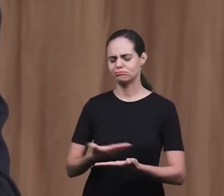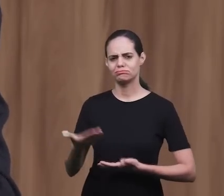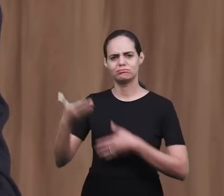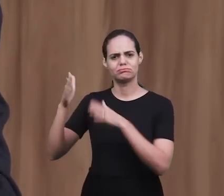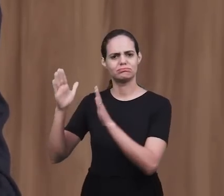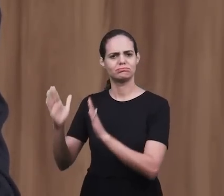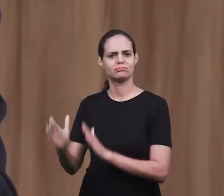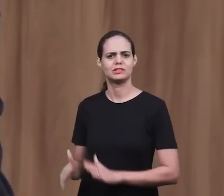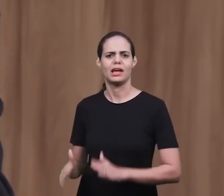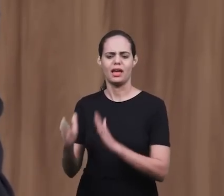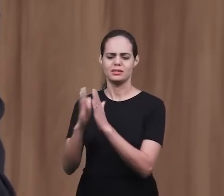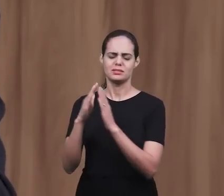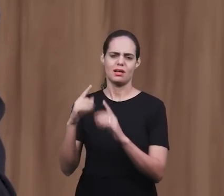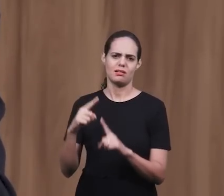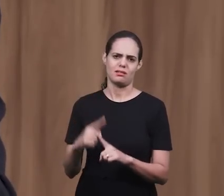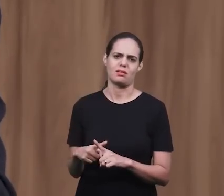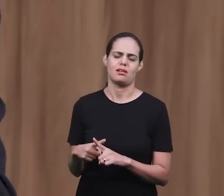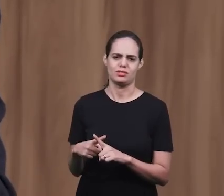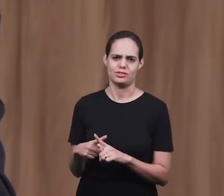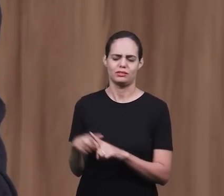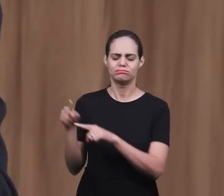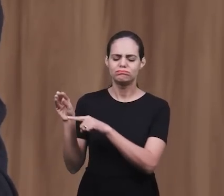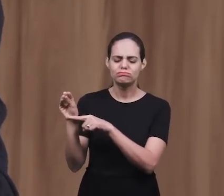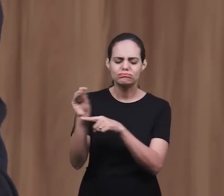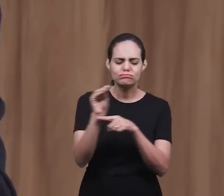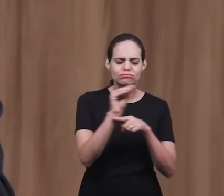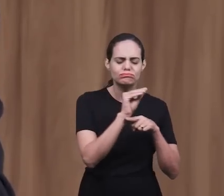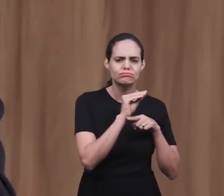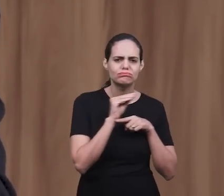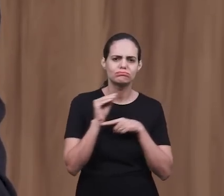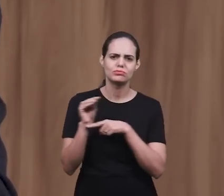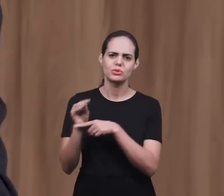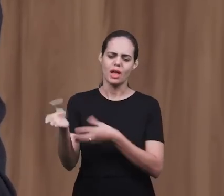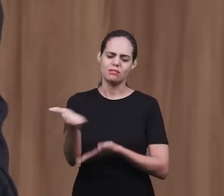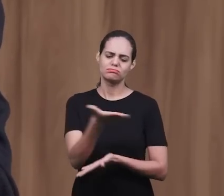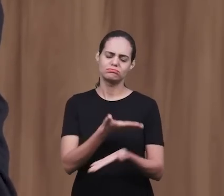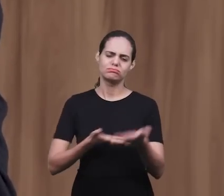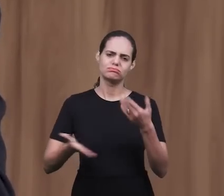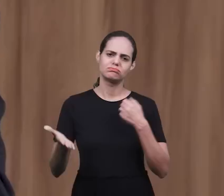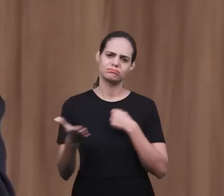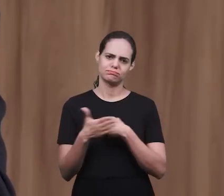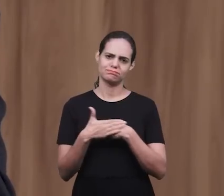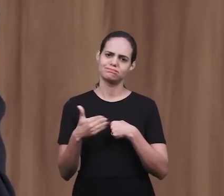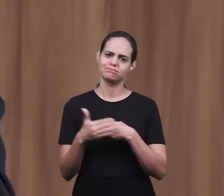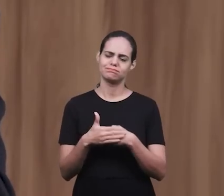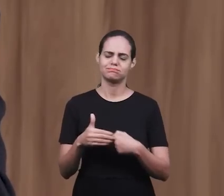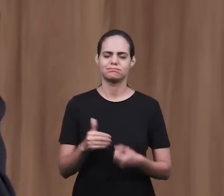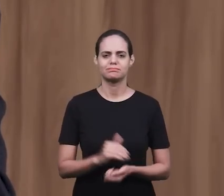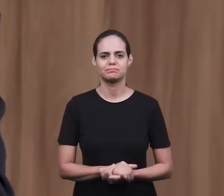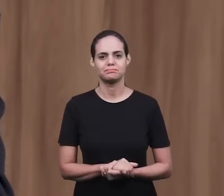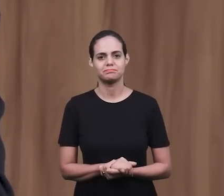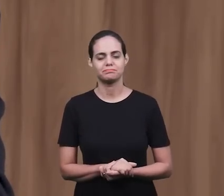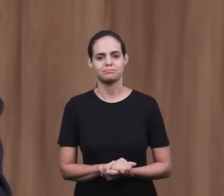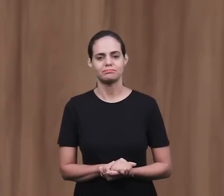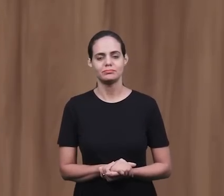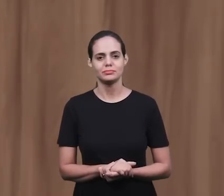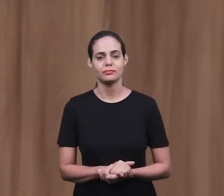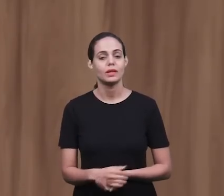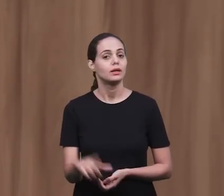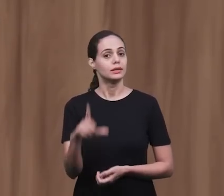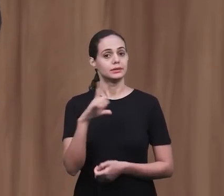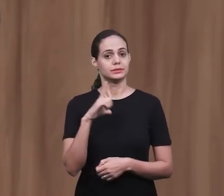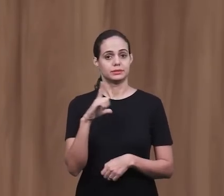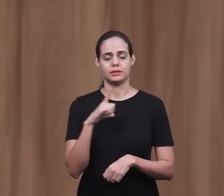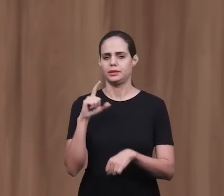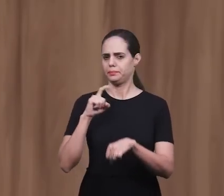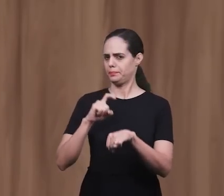E aí, o que acontece nesse aspecto? Há momentos, portanto, que nós temos que nos relacionar com ovelhas,